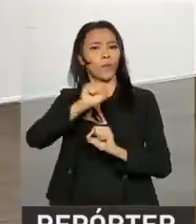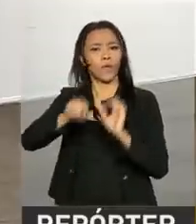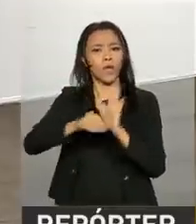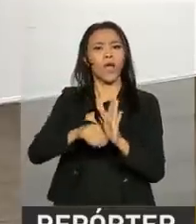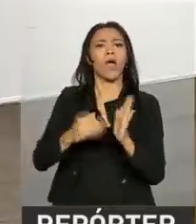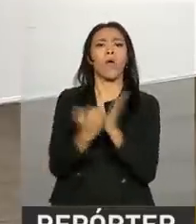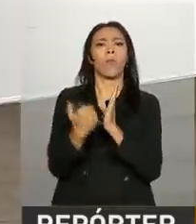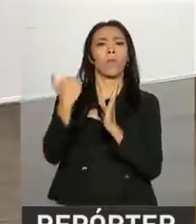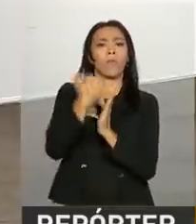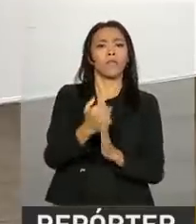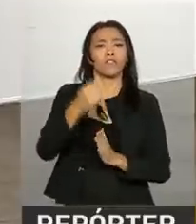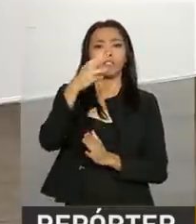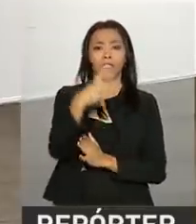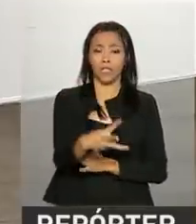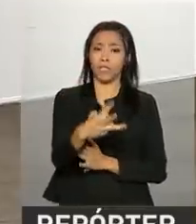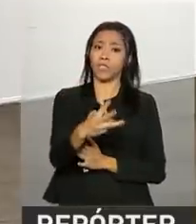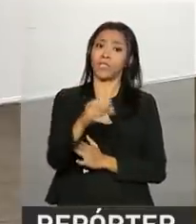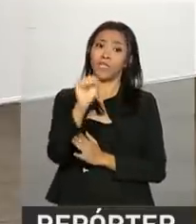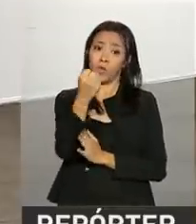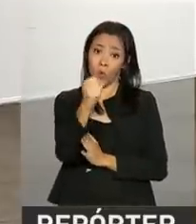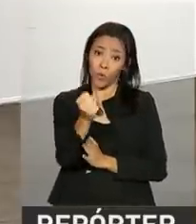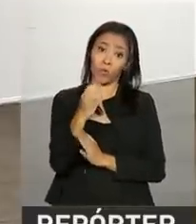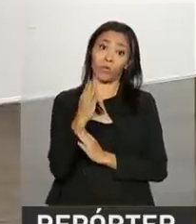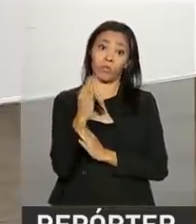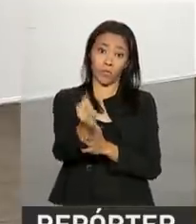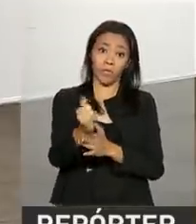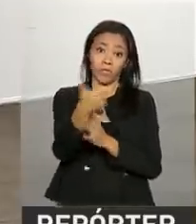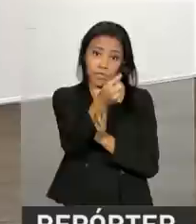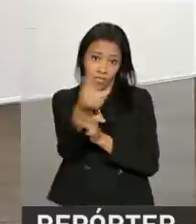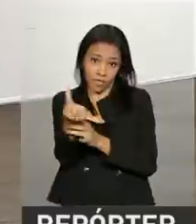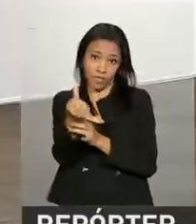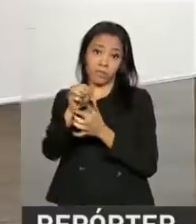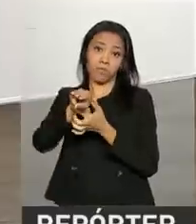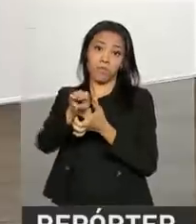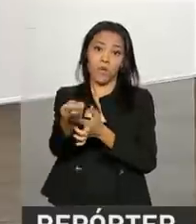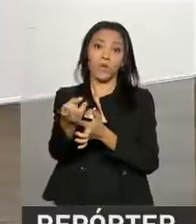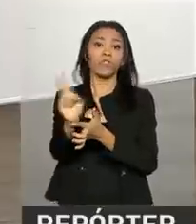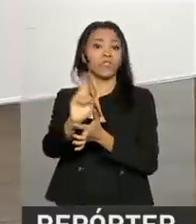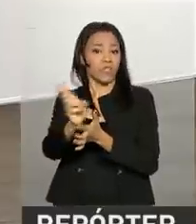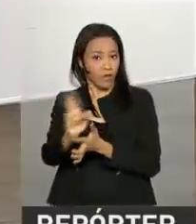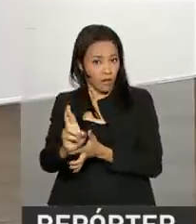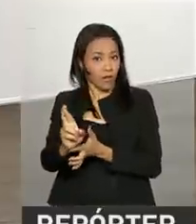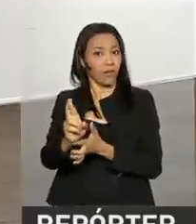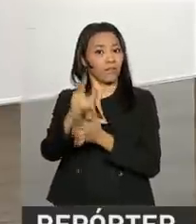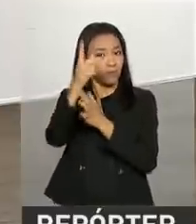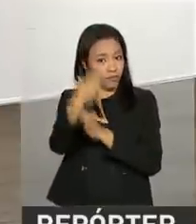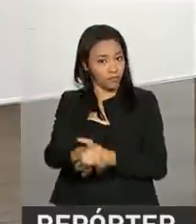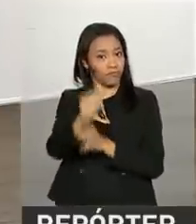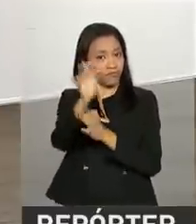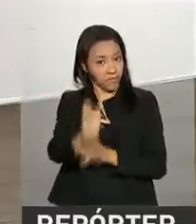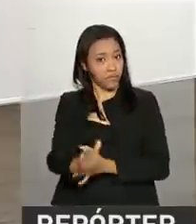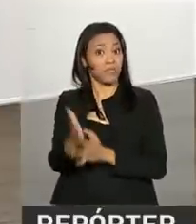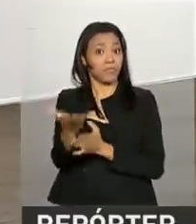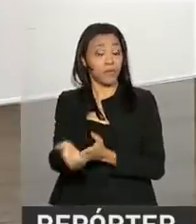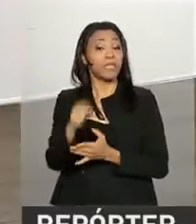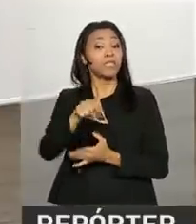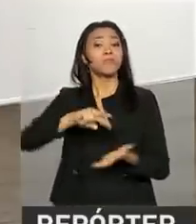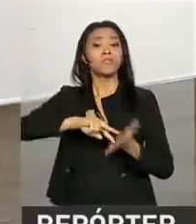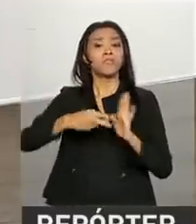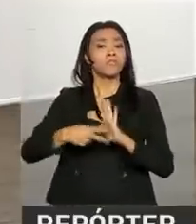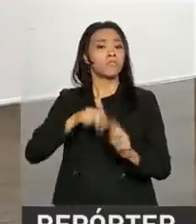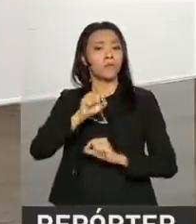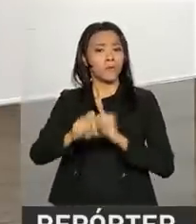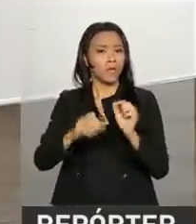de 38 bilhões e 600 milhões de reais na massa salarial dos brasileiros. Esse valor, ele corresponde a